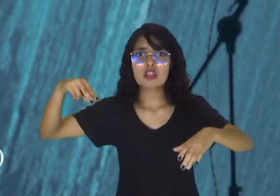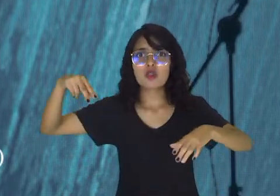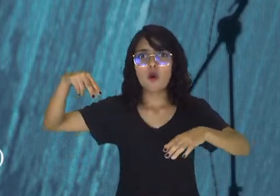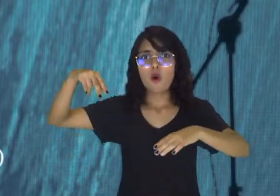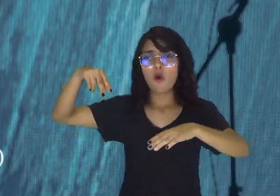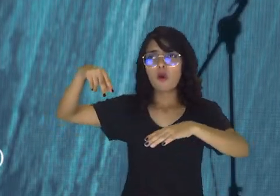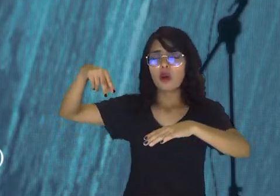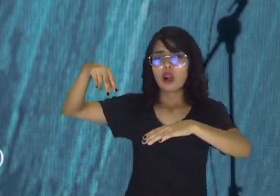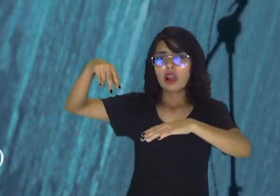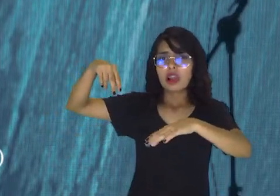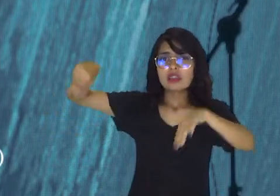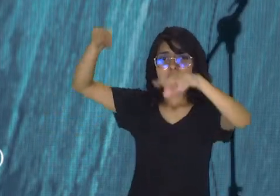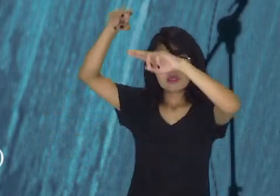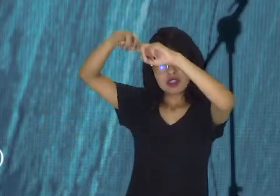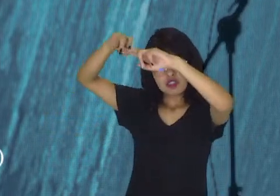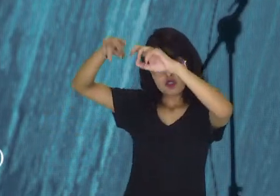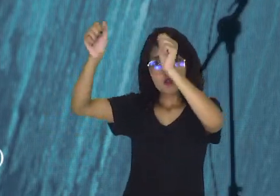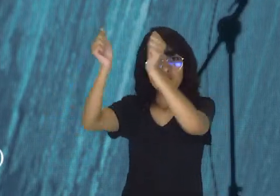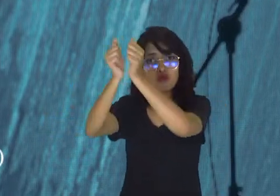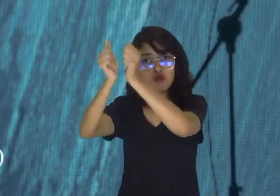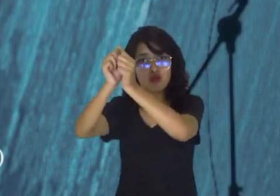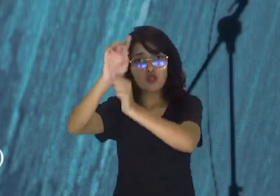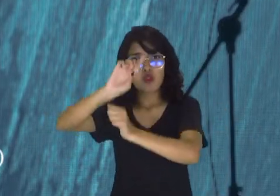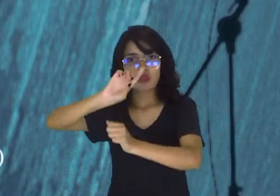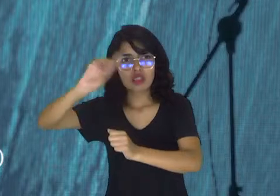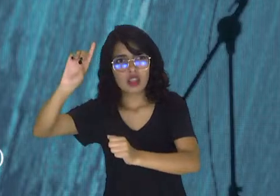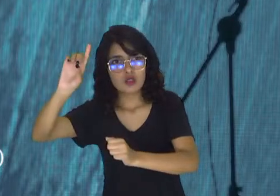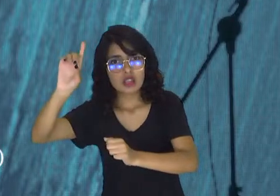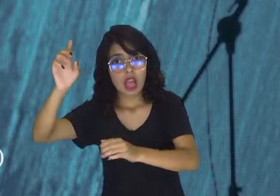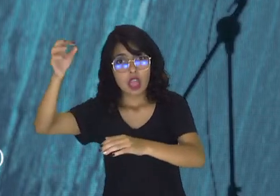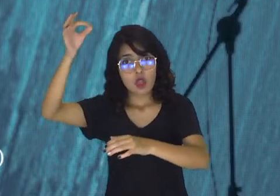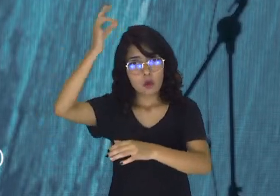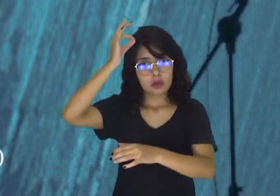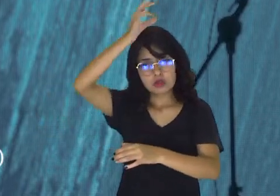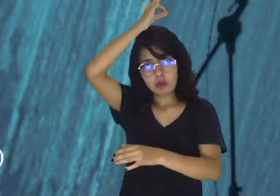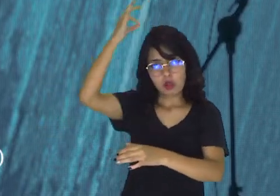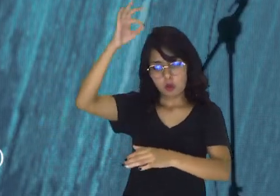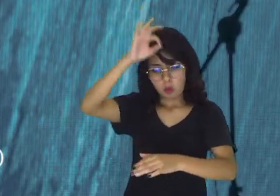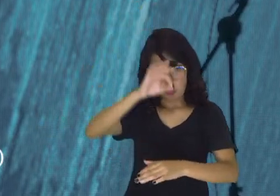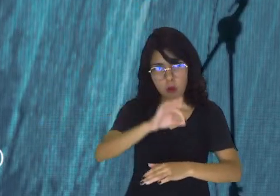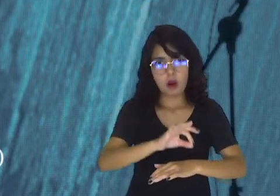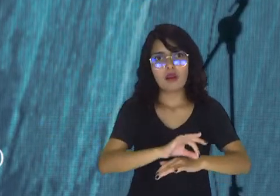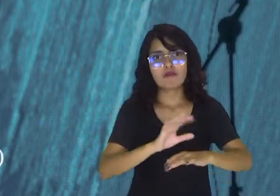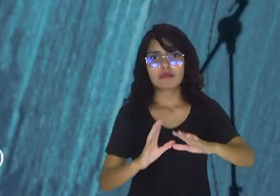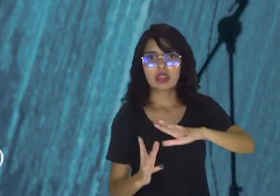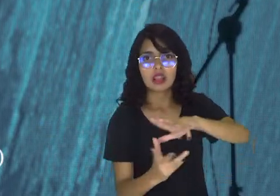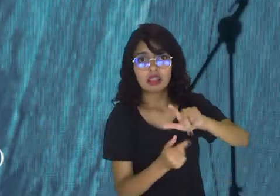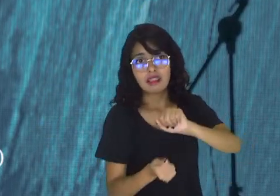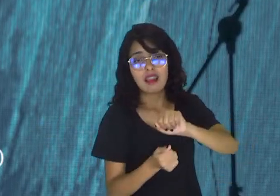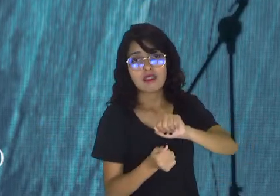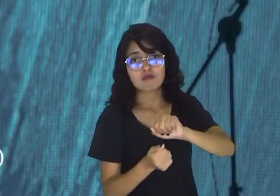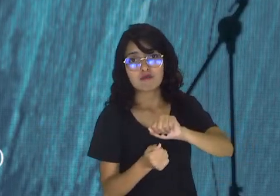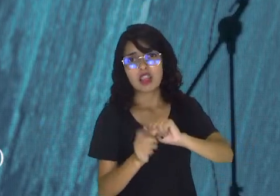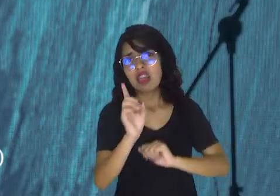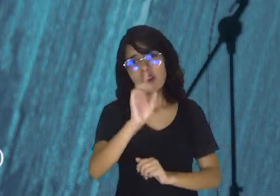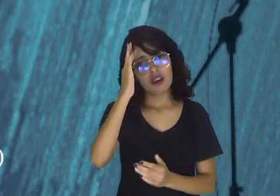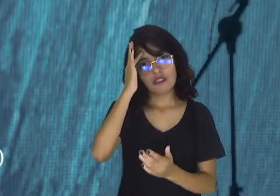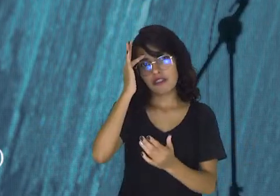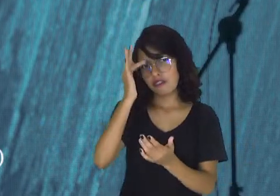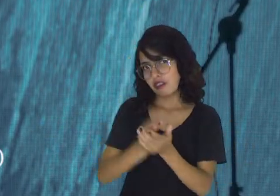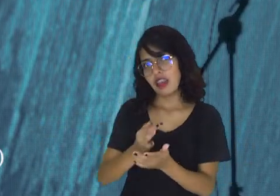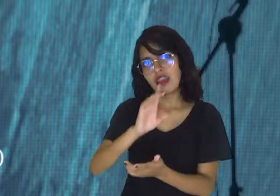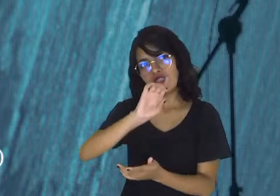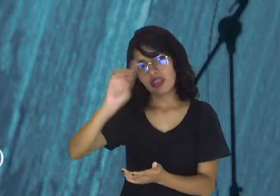para habitar em nós, não é uma fé em Deus. E consequentemente, é impossível